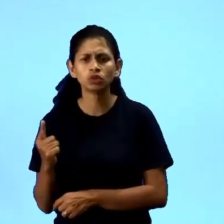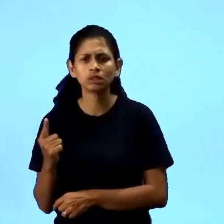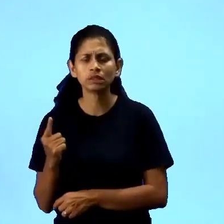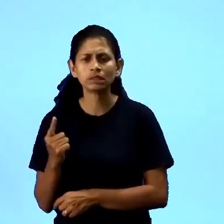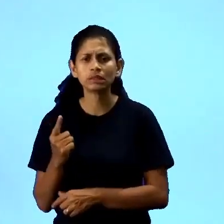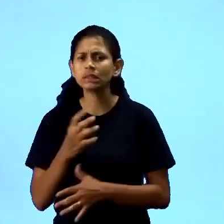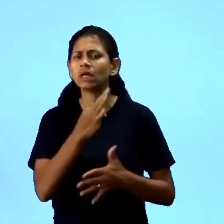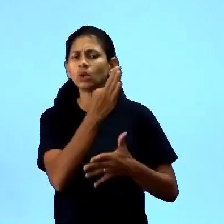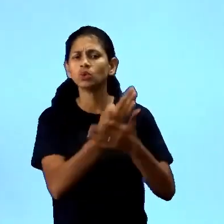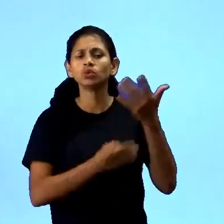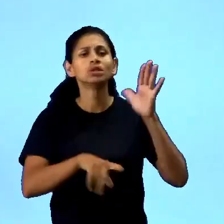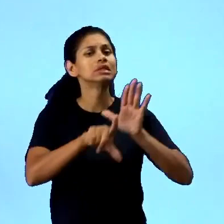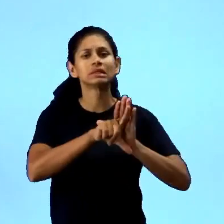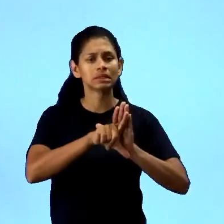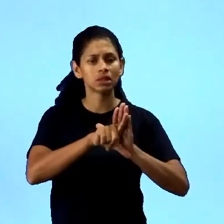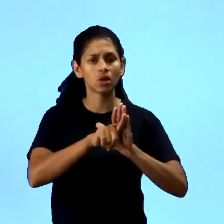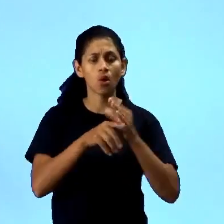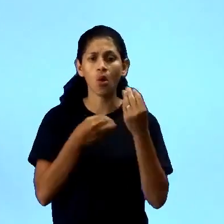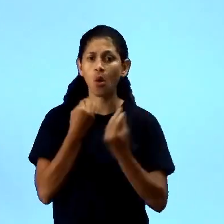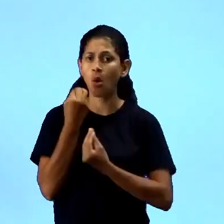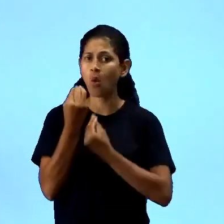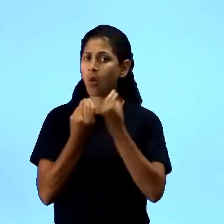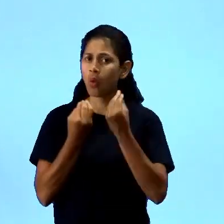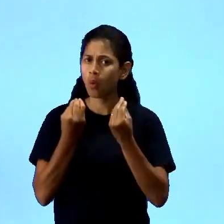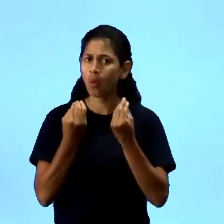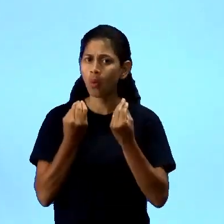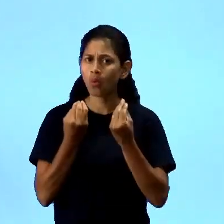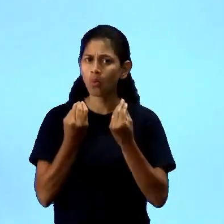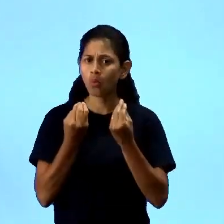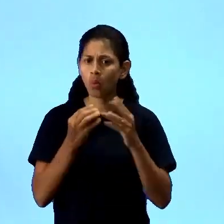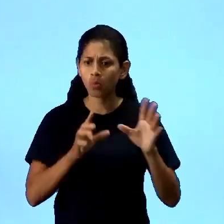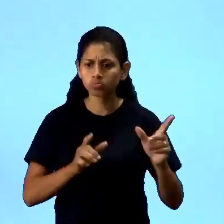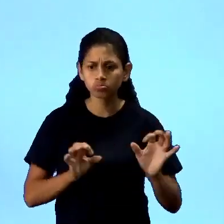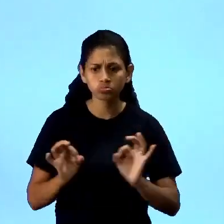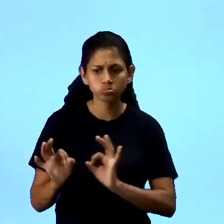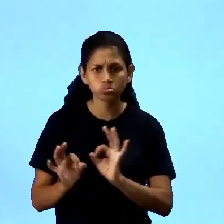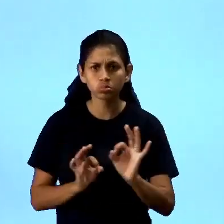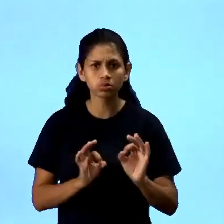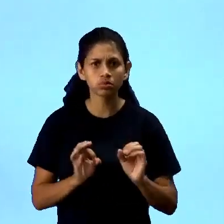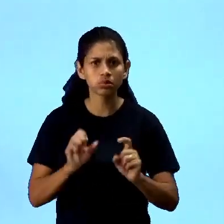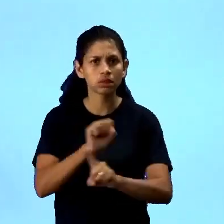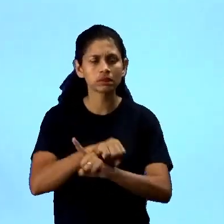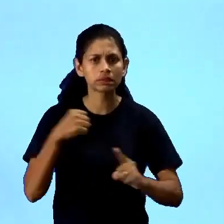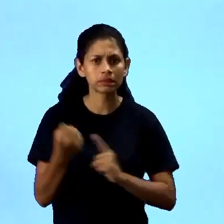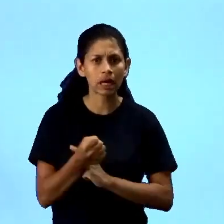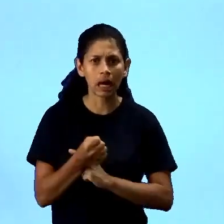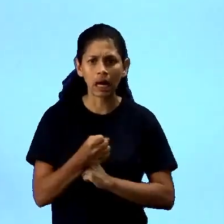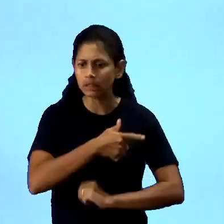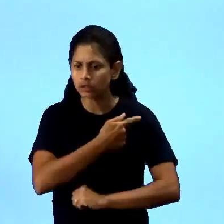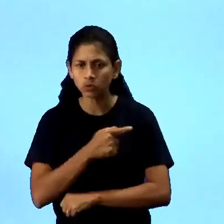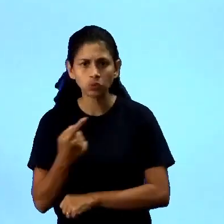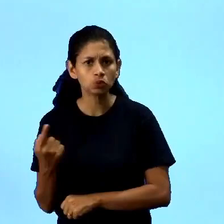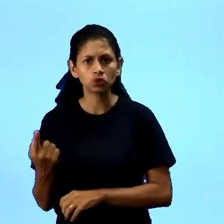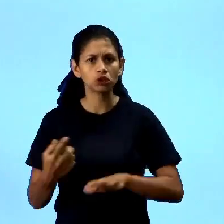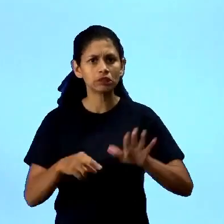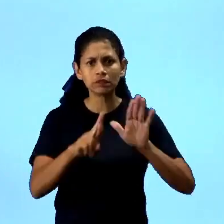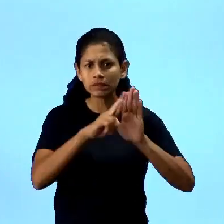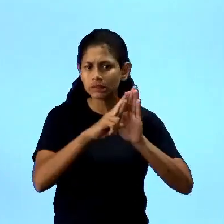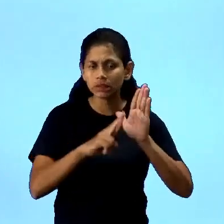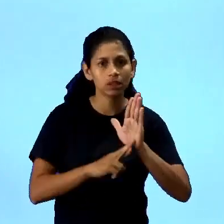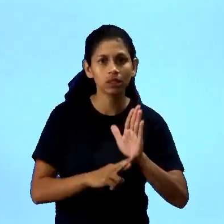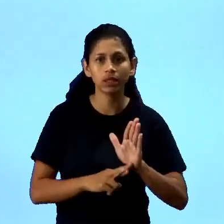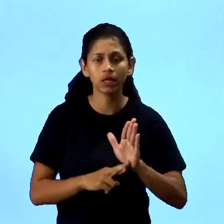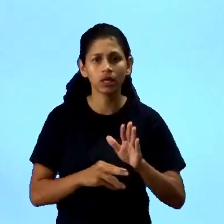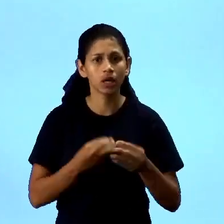existissem os textos legais, como funcionaria a nossa sociedade sem regras? Como seriam as nossas relações humanas